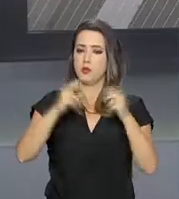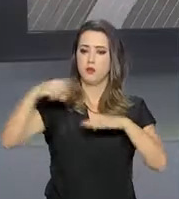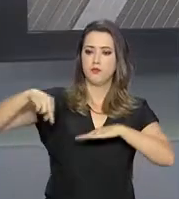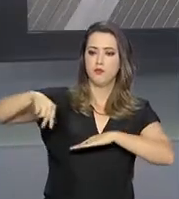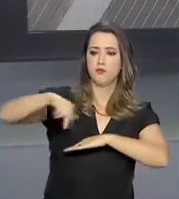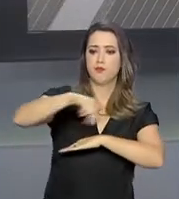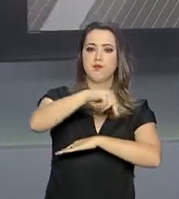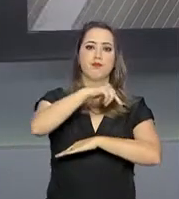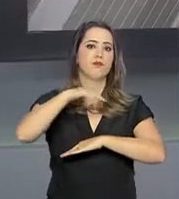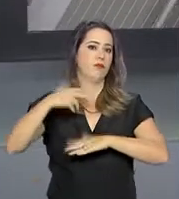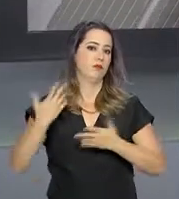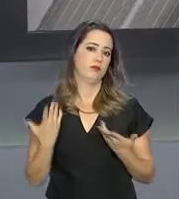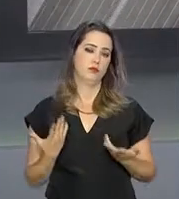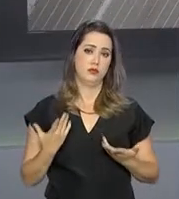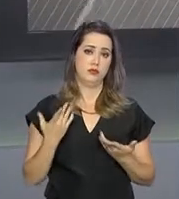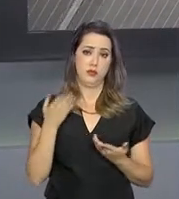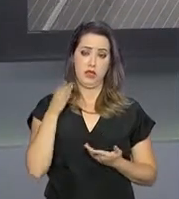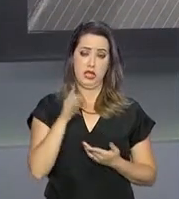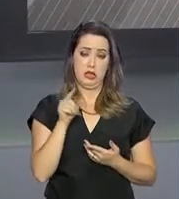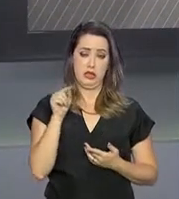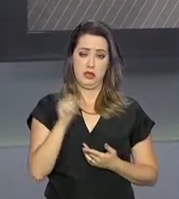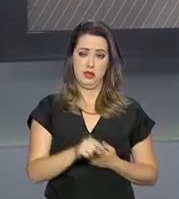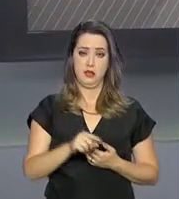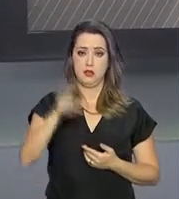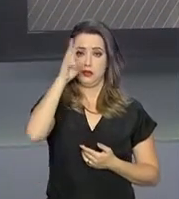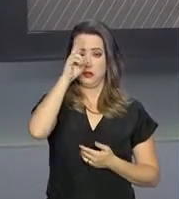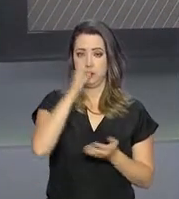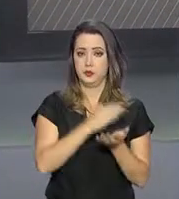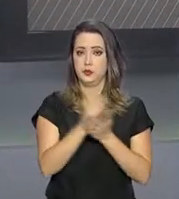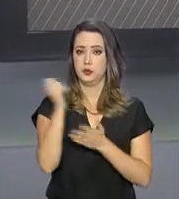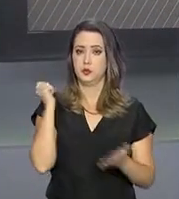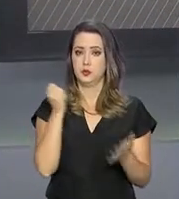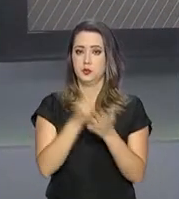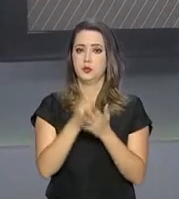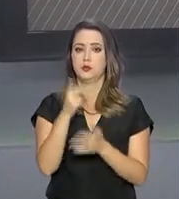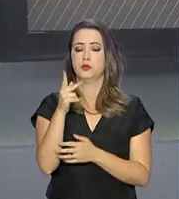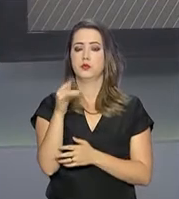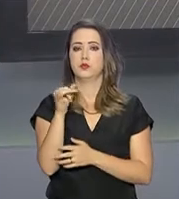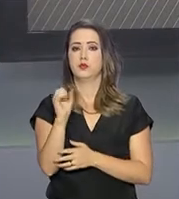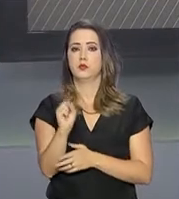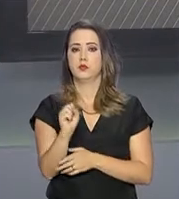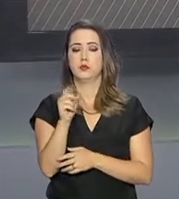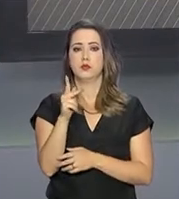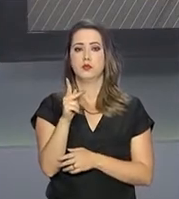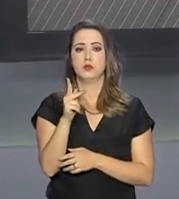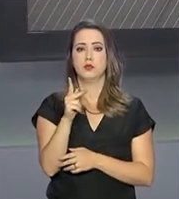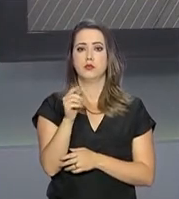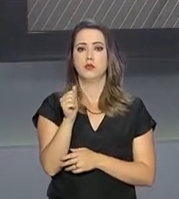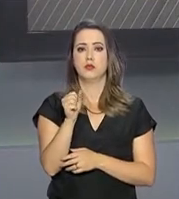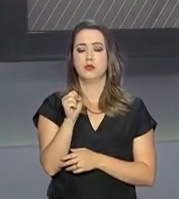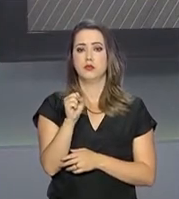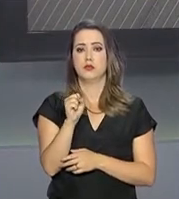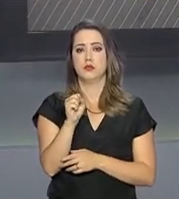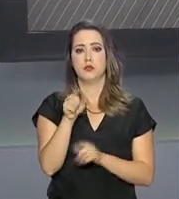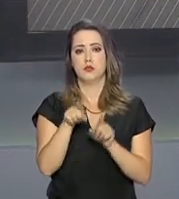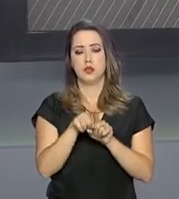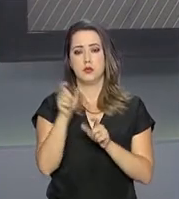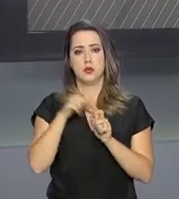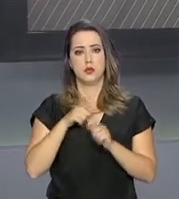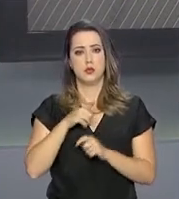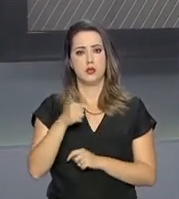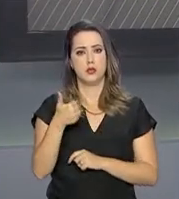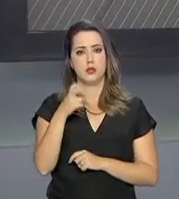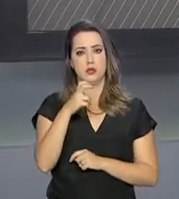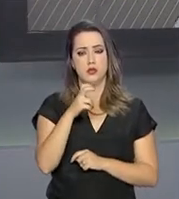e começou nesta segunda feira o pagamento dos recursos do pis pasep para quem tem entre 57 e 59